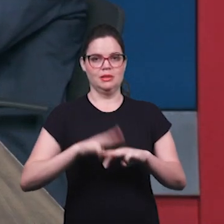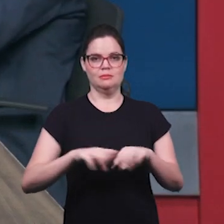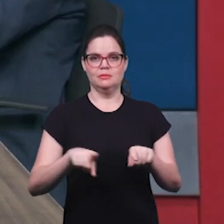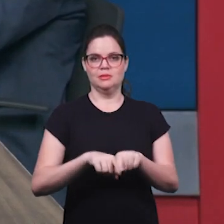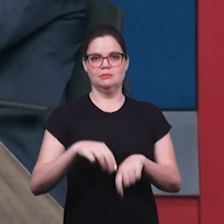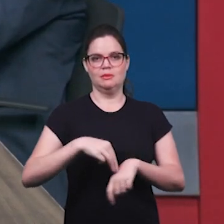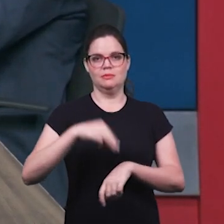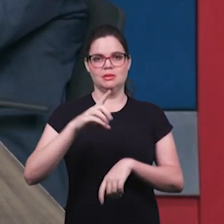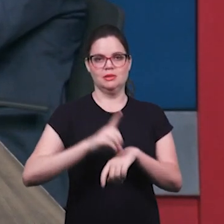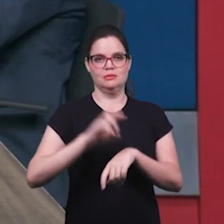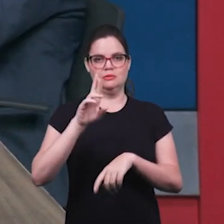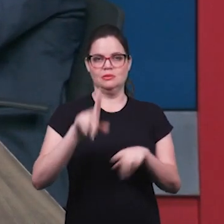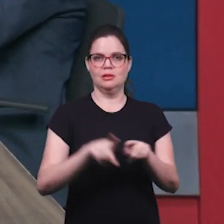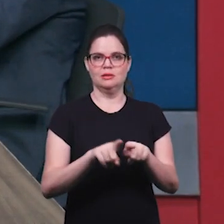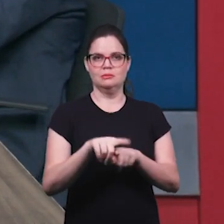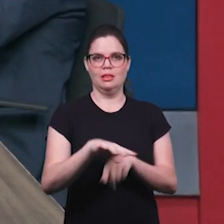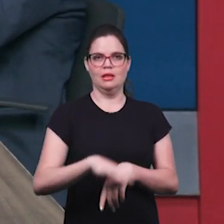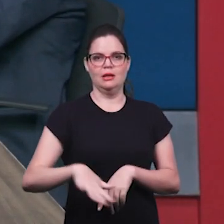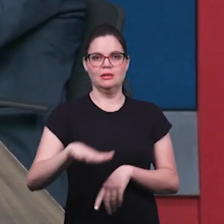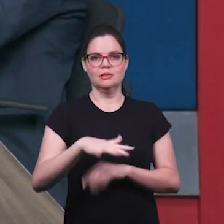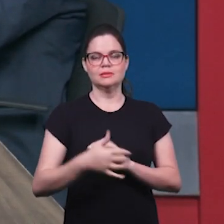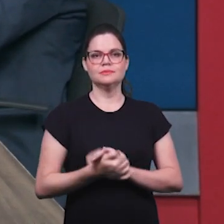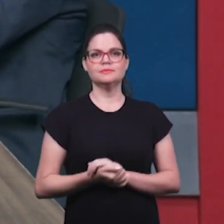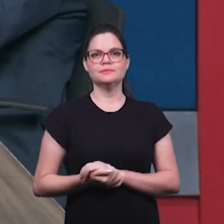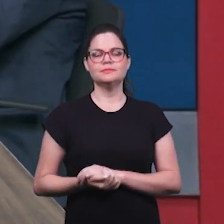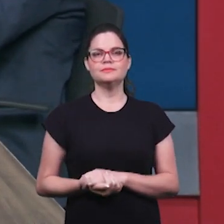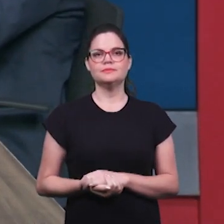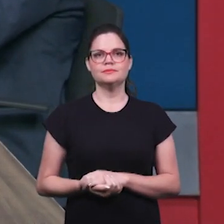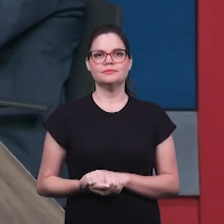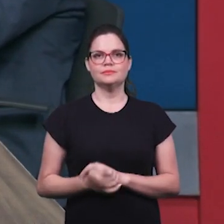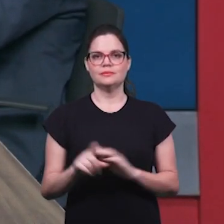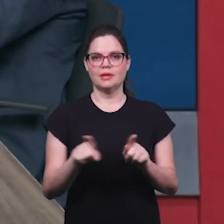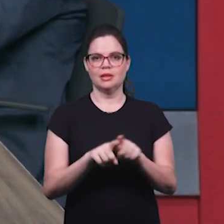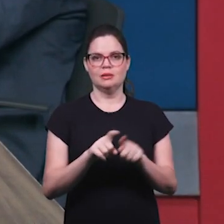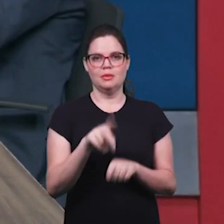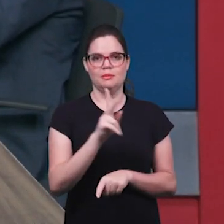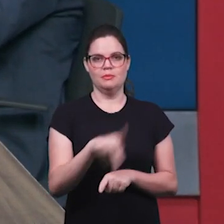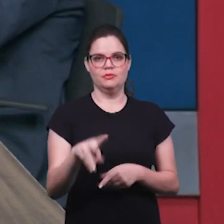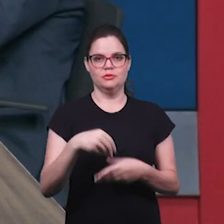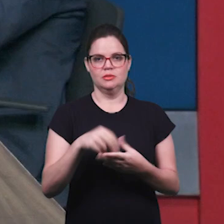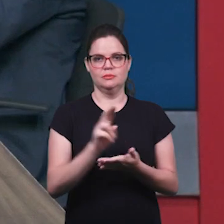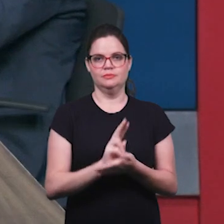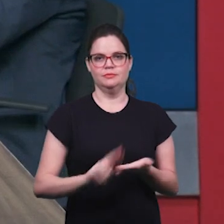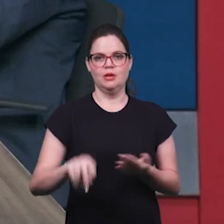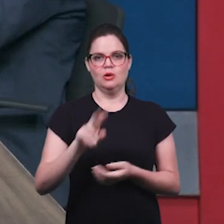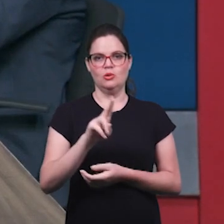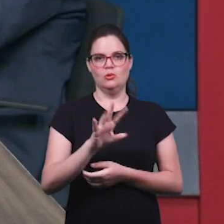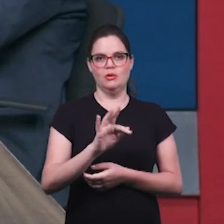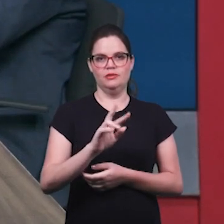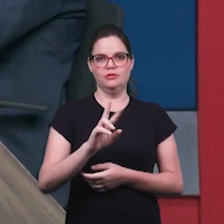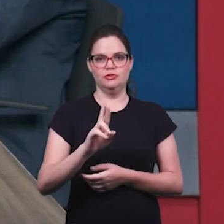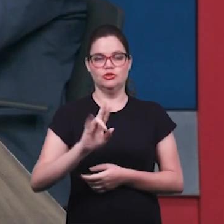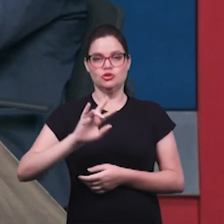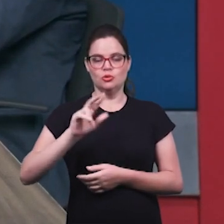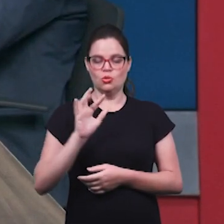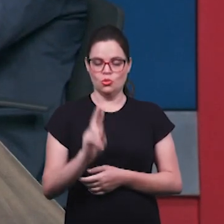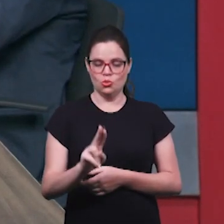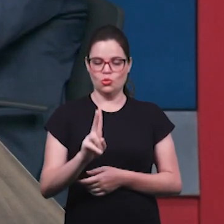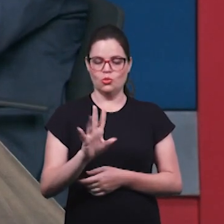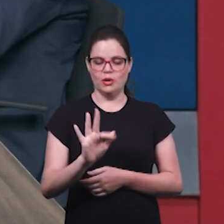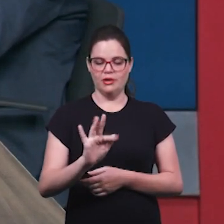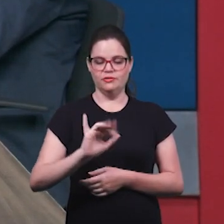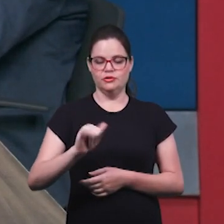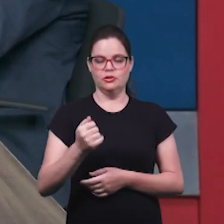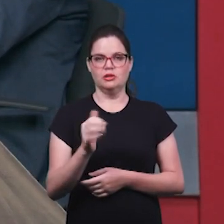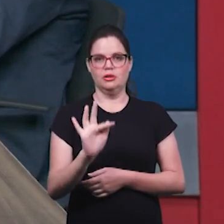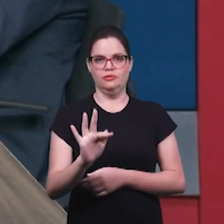mestrado e doutorado também nessa área do conhecimento e é professor universitário da UFJF. E está aqui conosco também mais